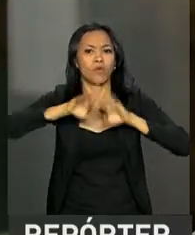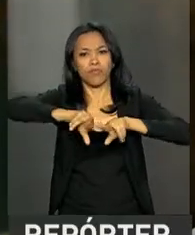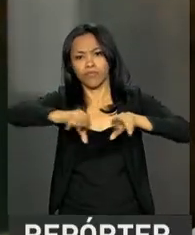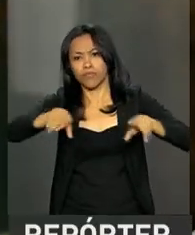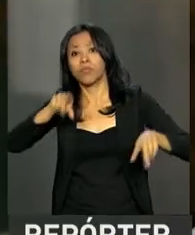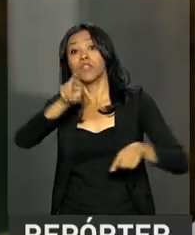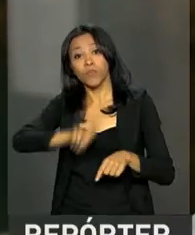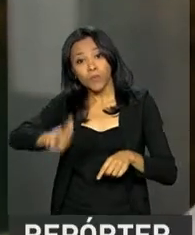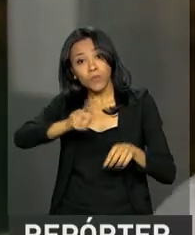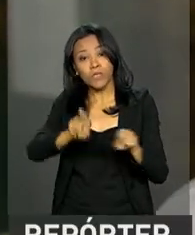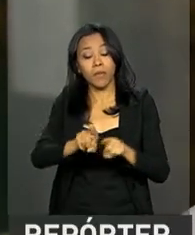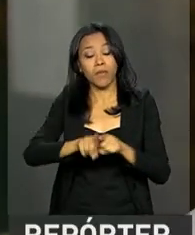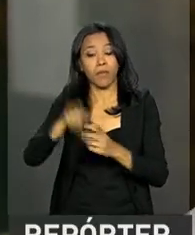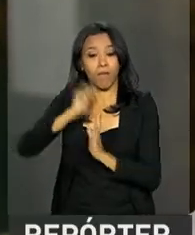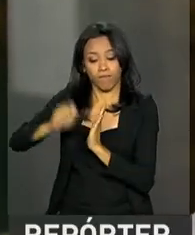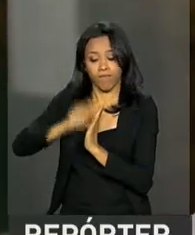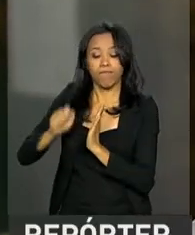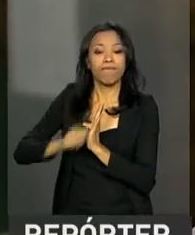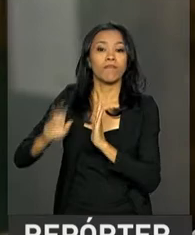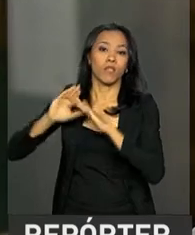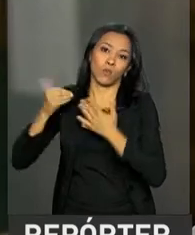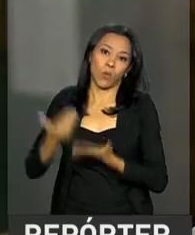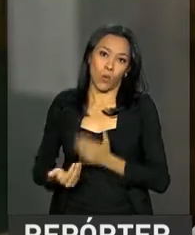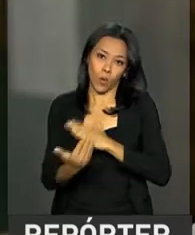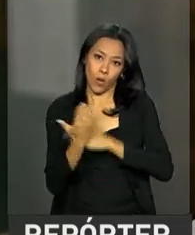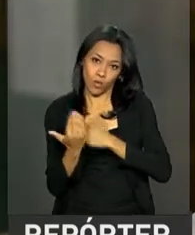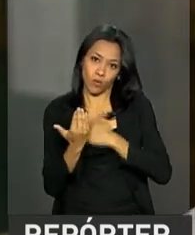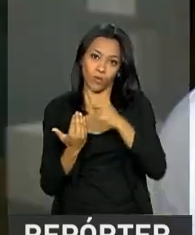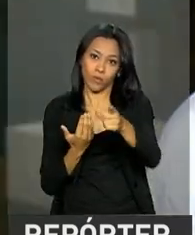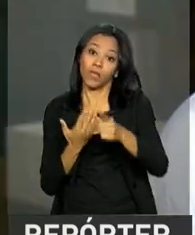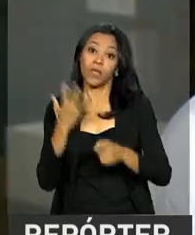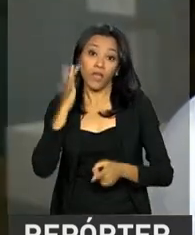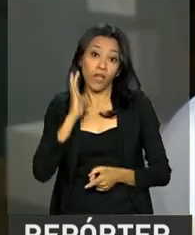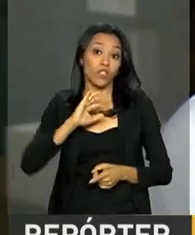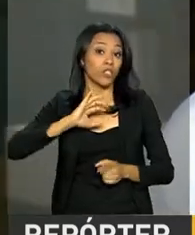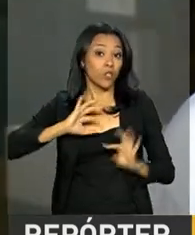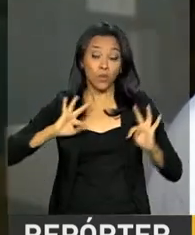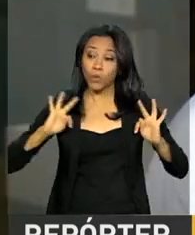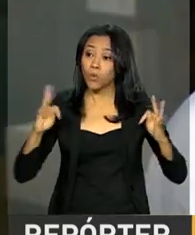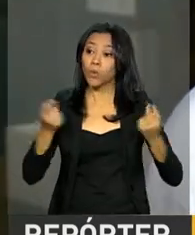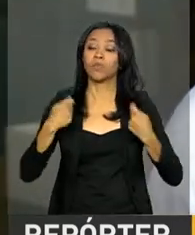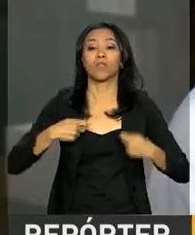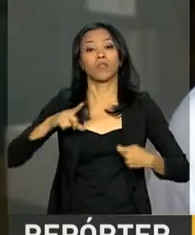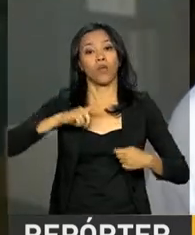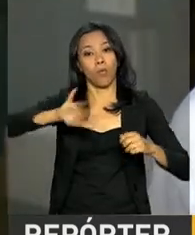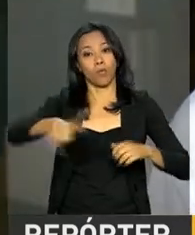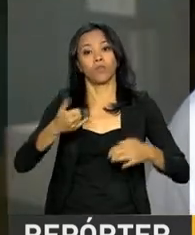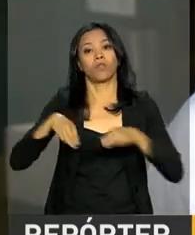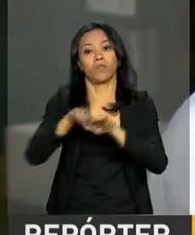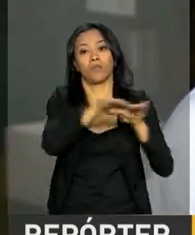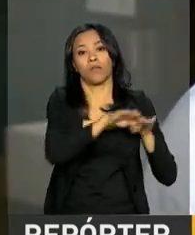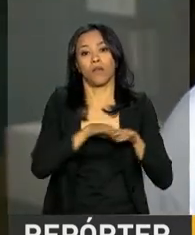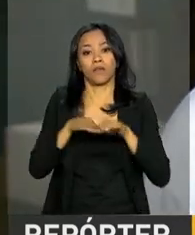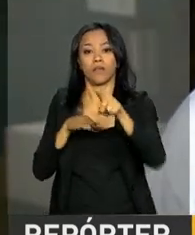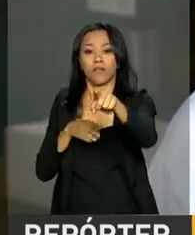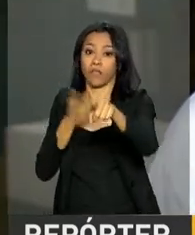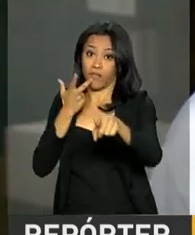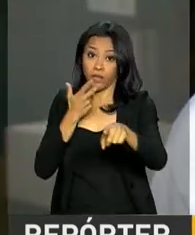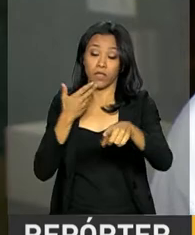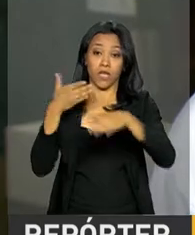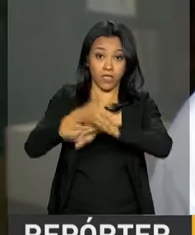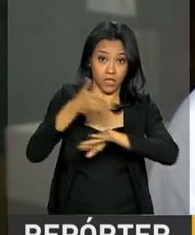escola. E acha que todos devem ter a mesma oportunidade. O acesso à internet facilita mais a nossa vida,